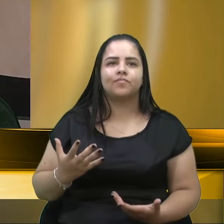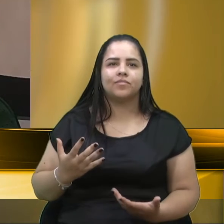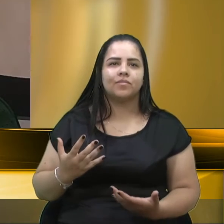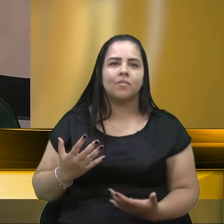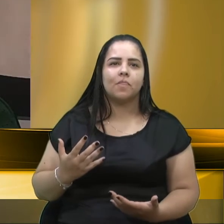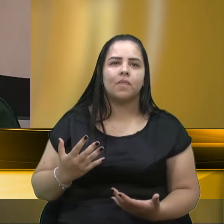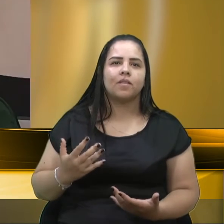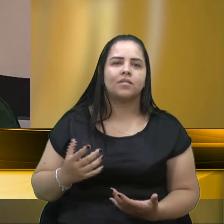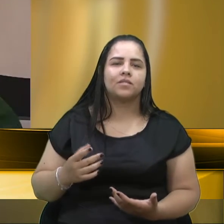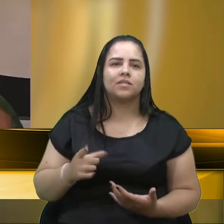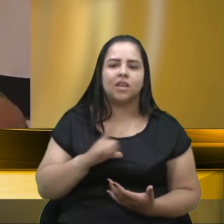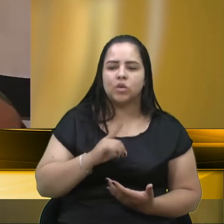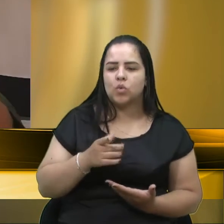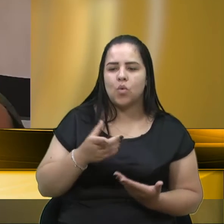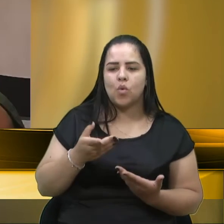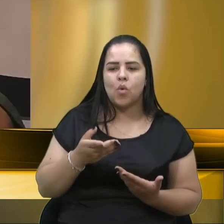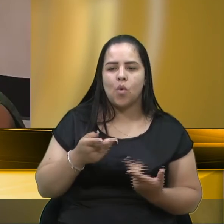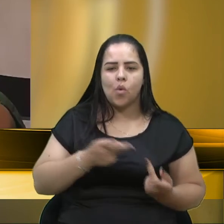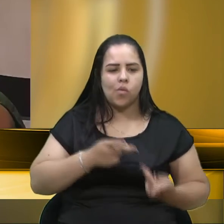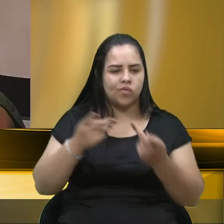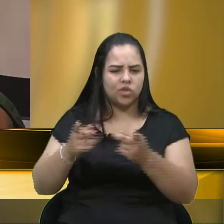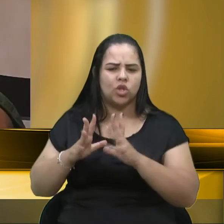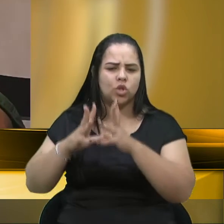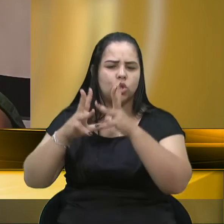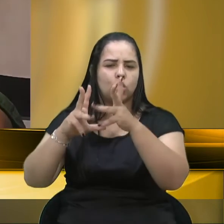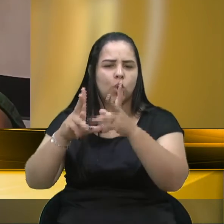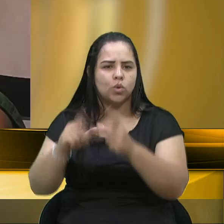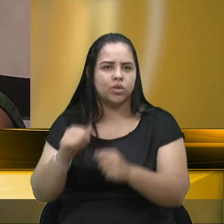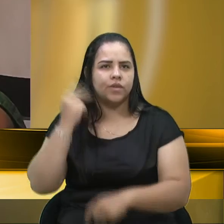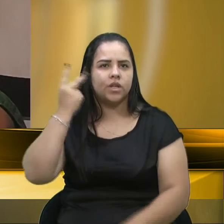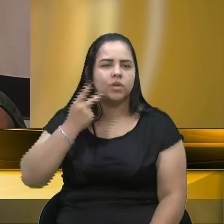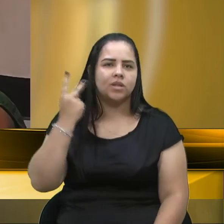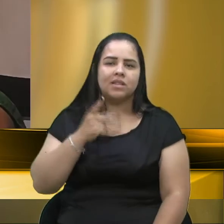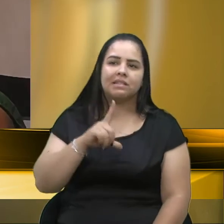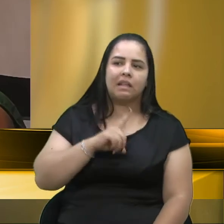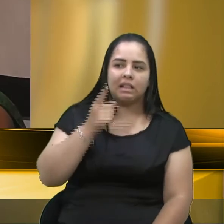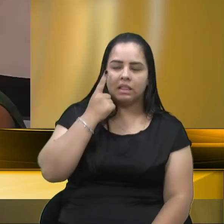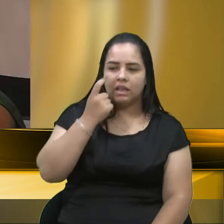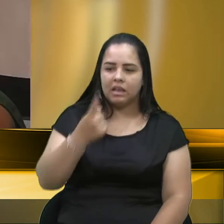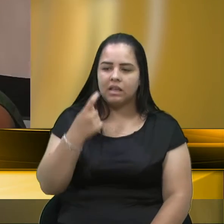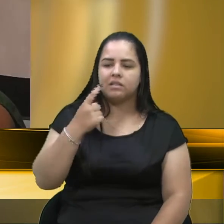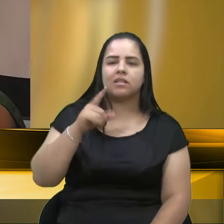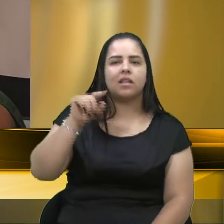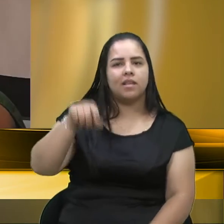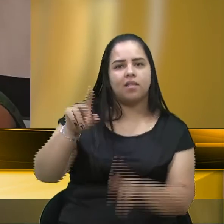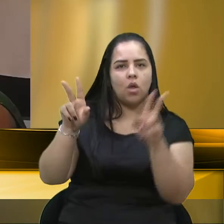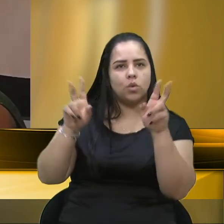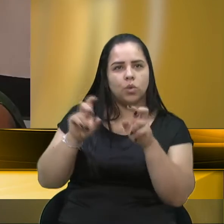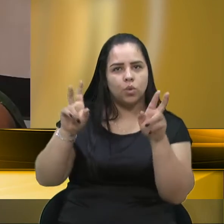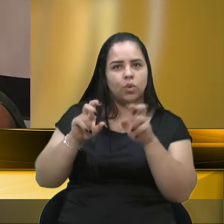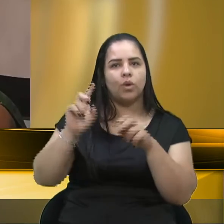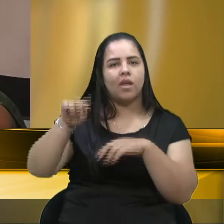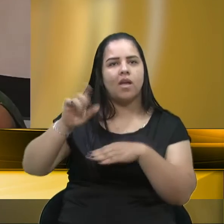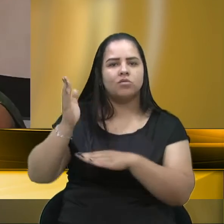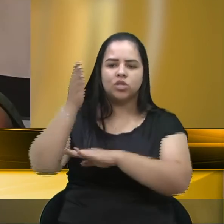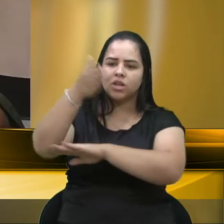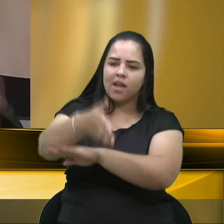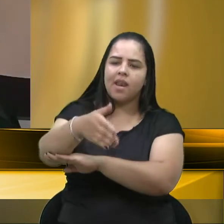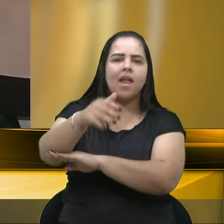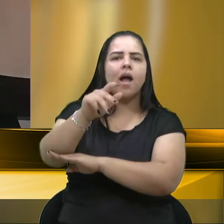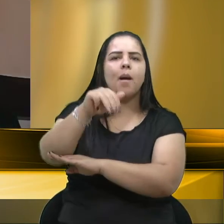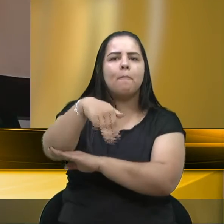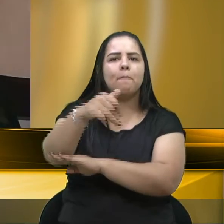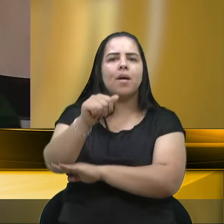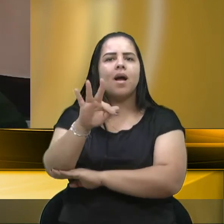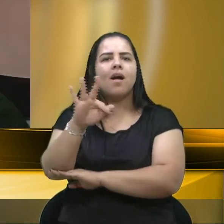que é um convite que estendo a todos os vereadores que tenham mais interesse a respeito desse tema, né, que ao chegar na AMAFA,